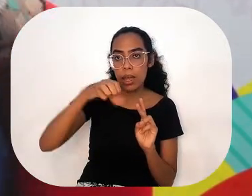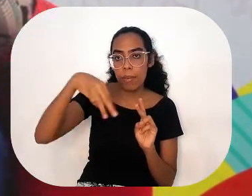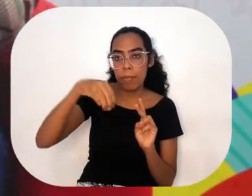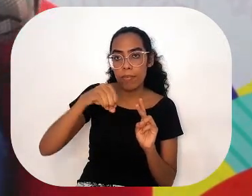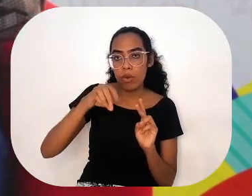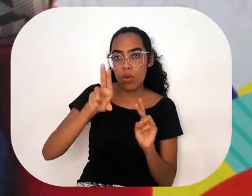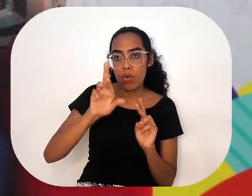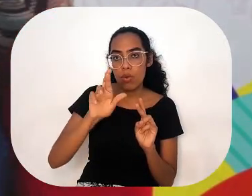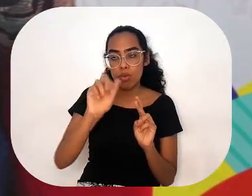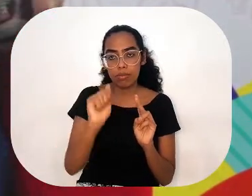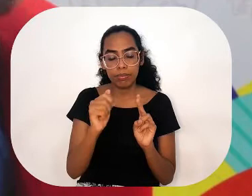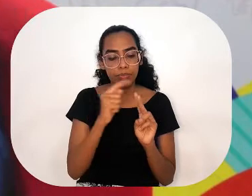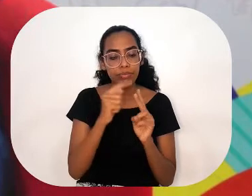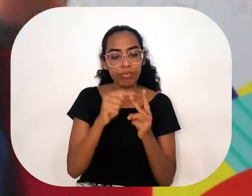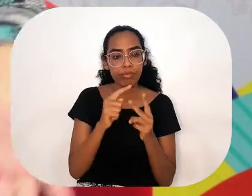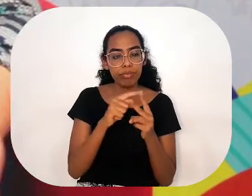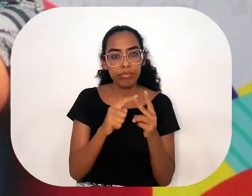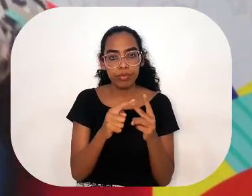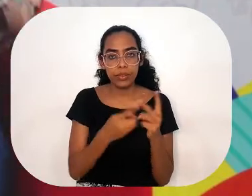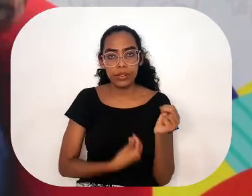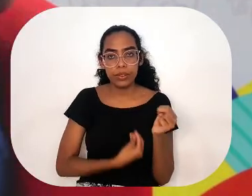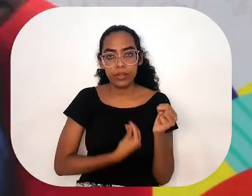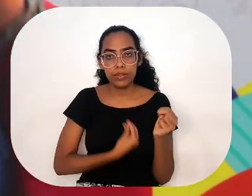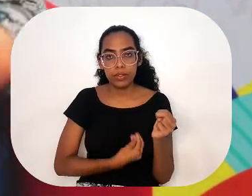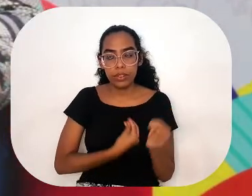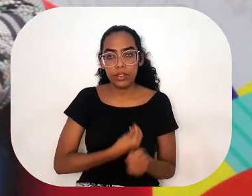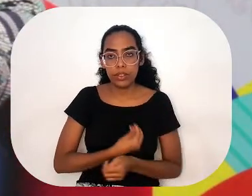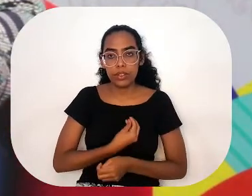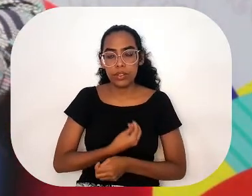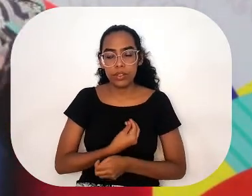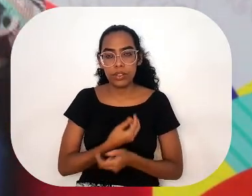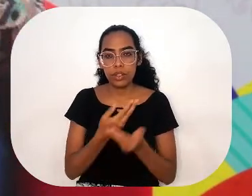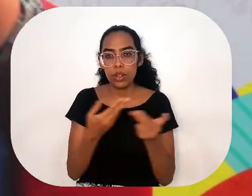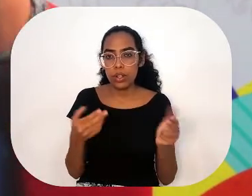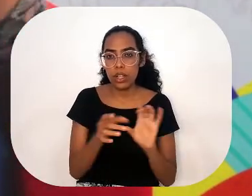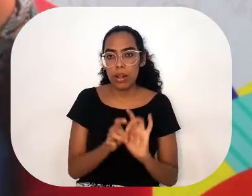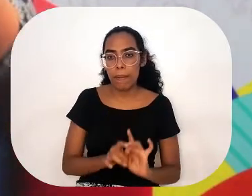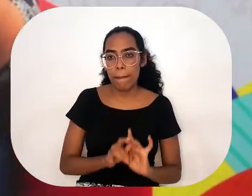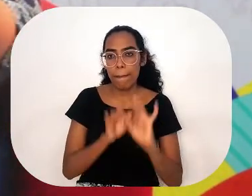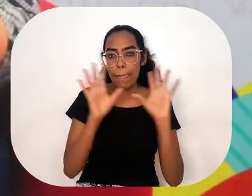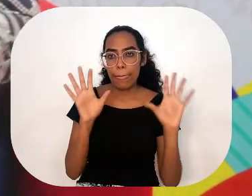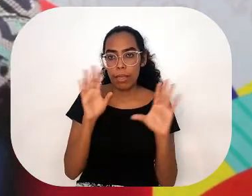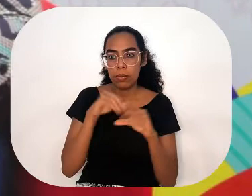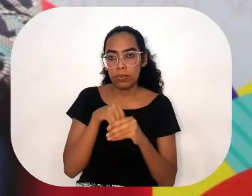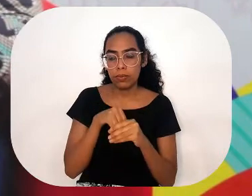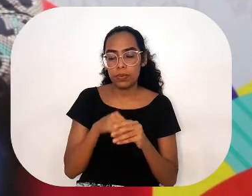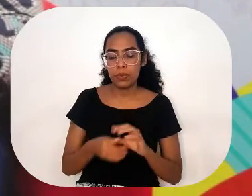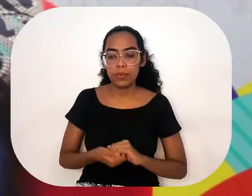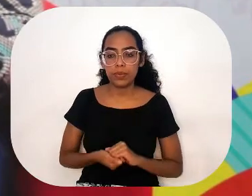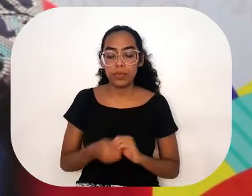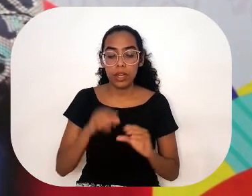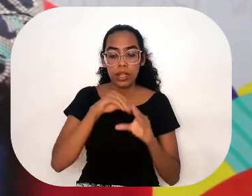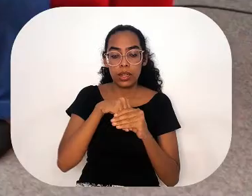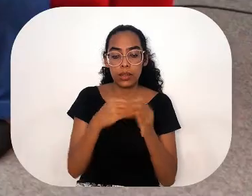Vanguarda que vivem os seus romances vivem essa dimensão mais Livres dessa